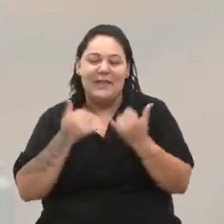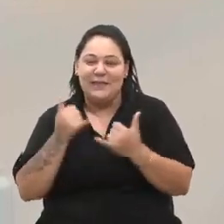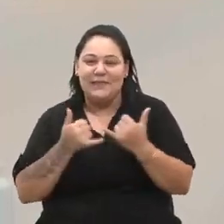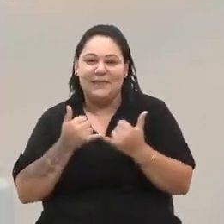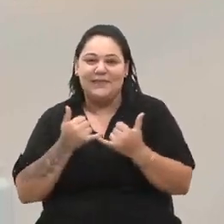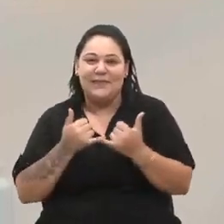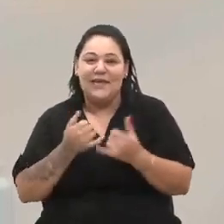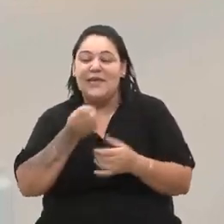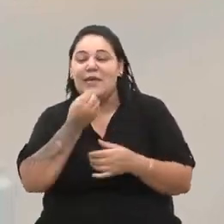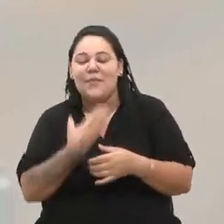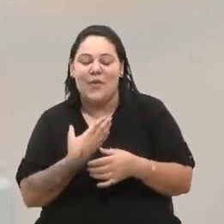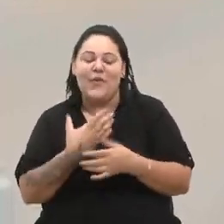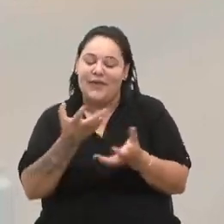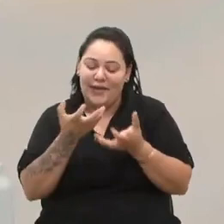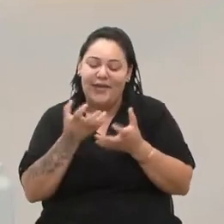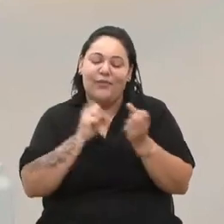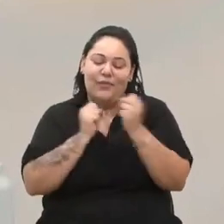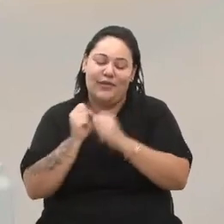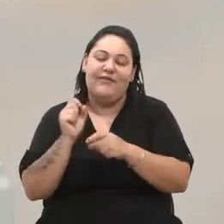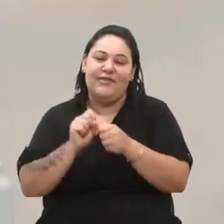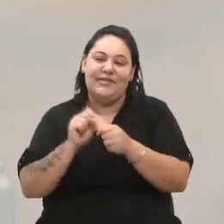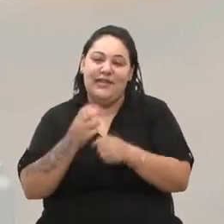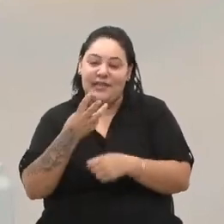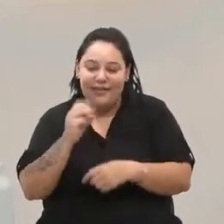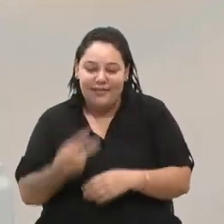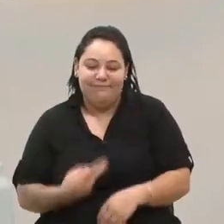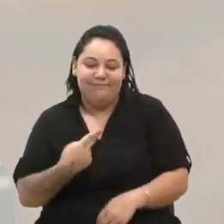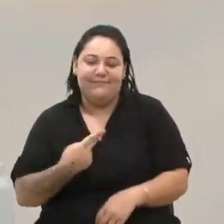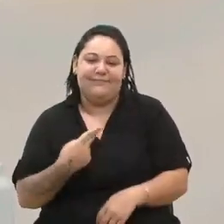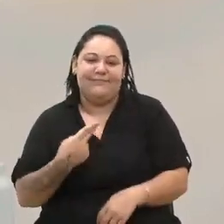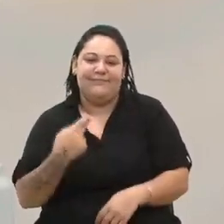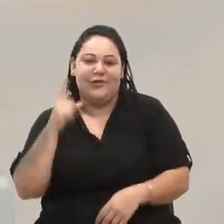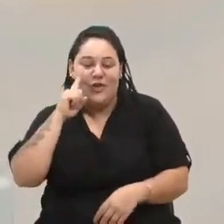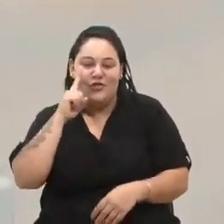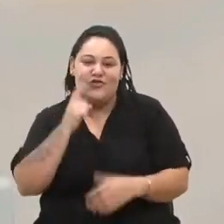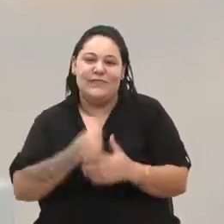Que bom se eu pudesse fazer 30, tá? Ó,